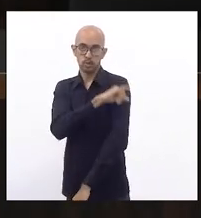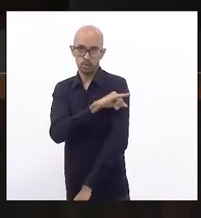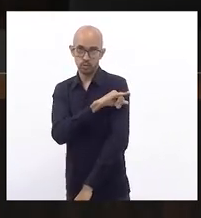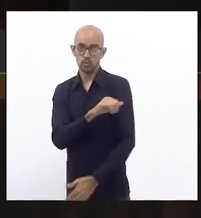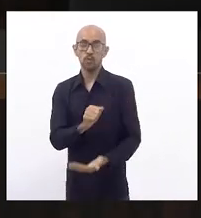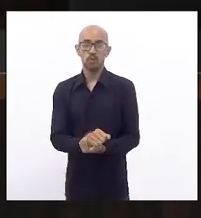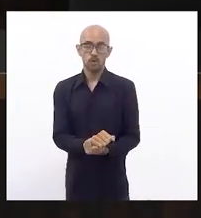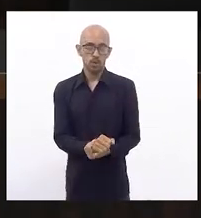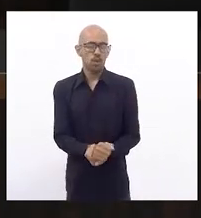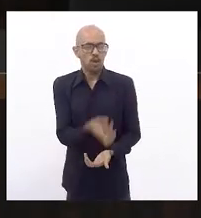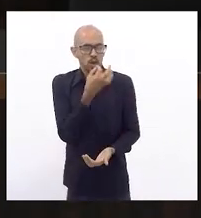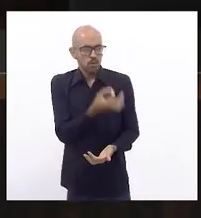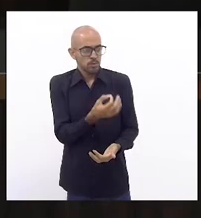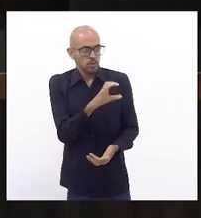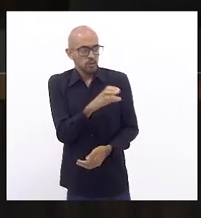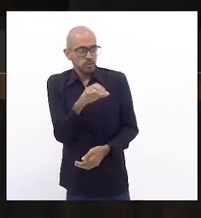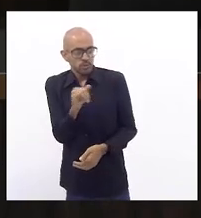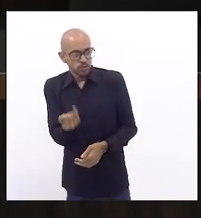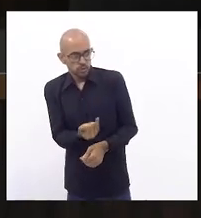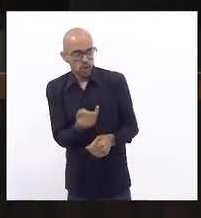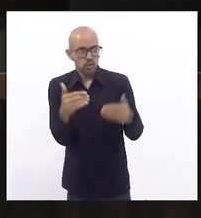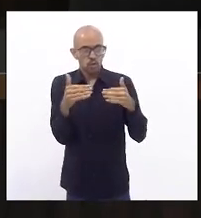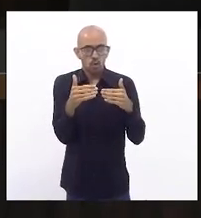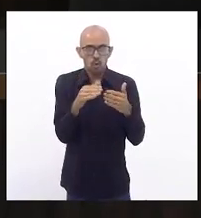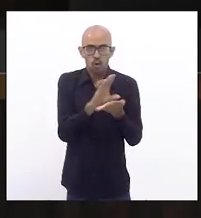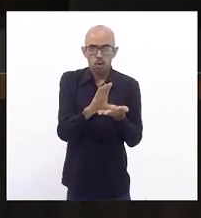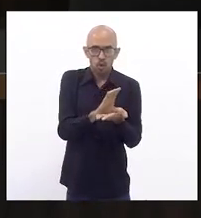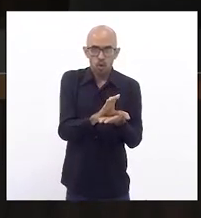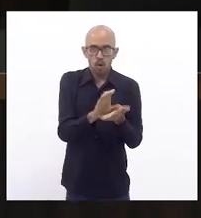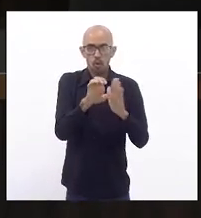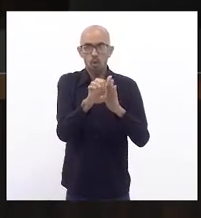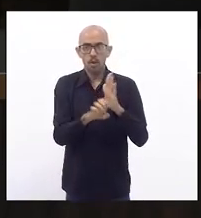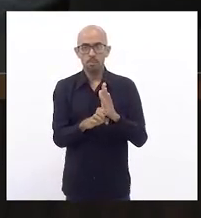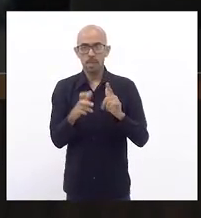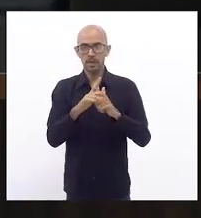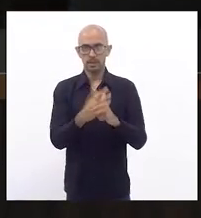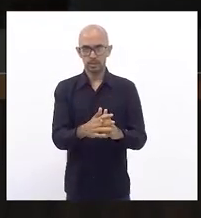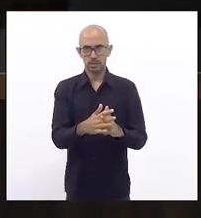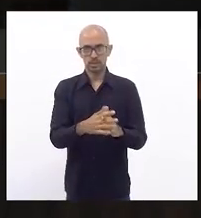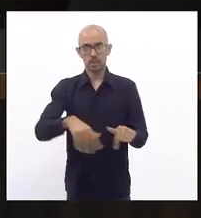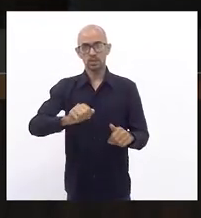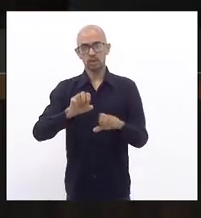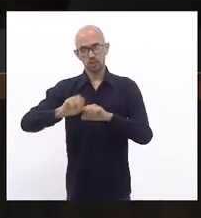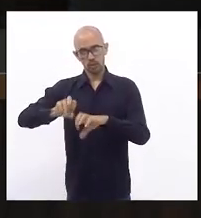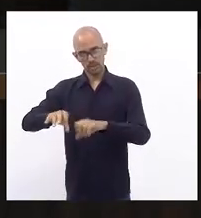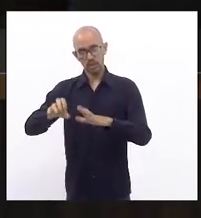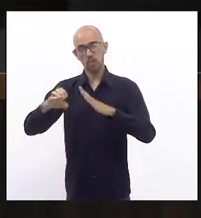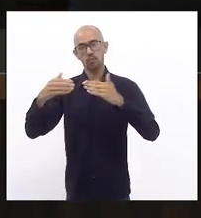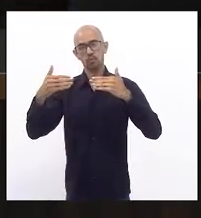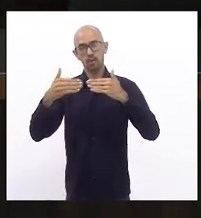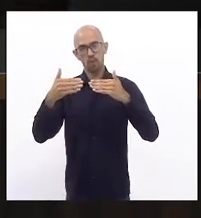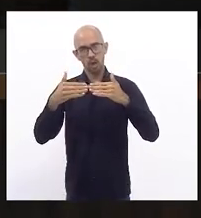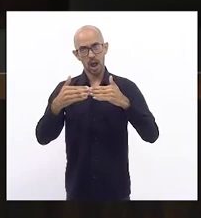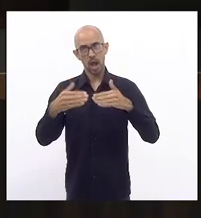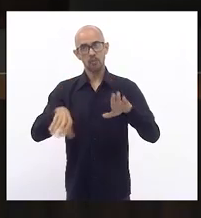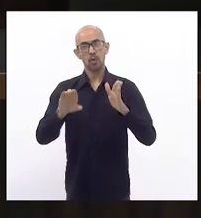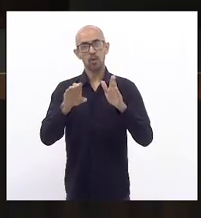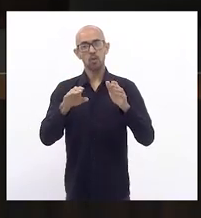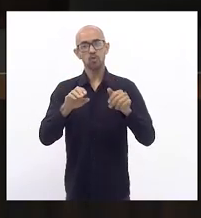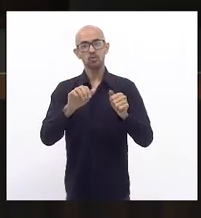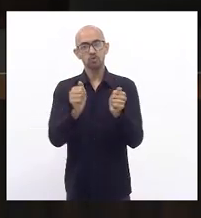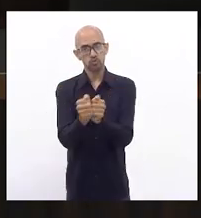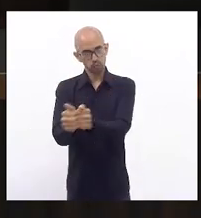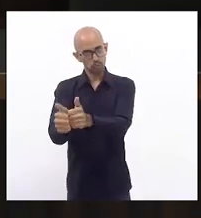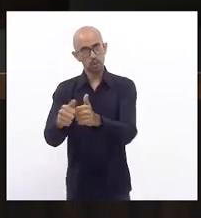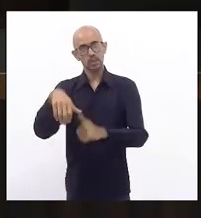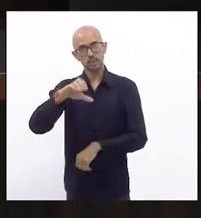Parecer das Comissões de Constituição e Justiça pela constitucionalidade com emendas. De educação favorável com a emenda da Comissão de Constituição e Justiça, de